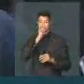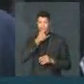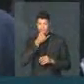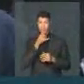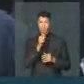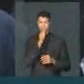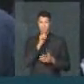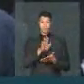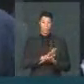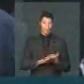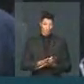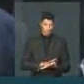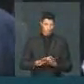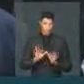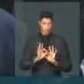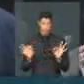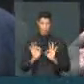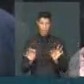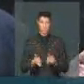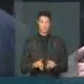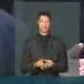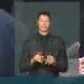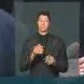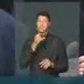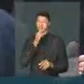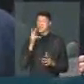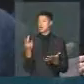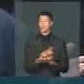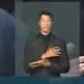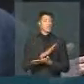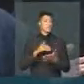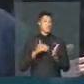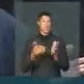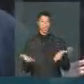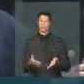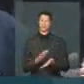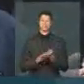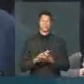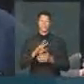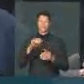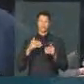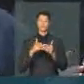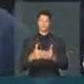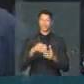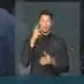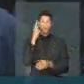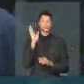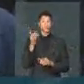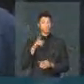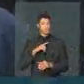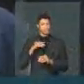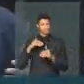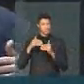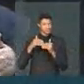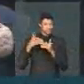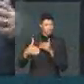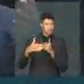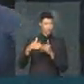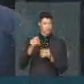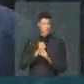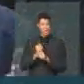Infelizmente, essa refinaria não aconteceu até hoje, como não aconteceu no Maranhão, que já deve fazer